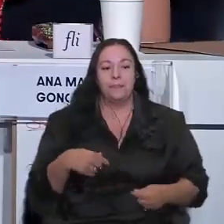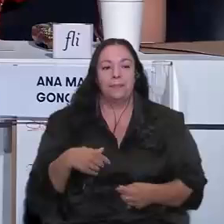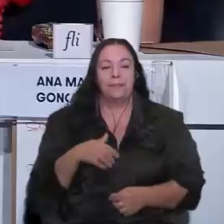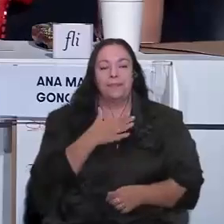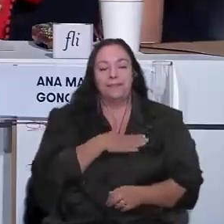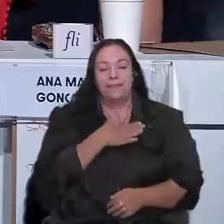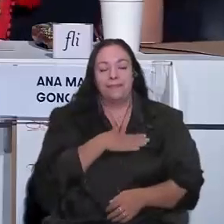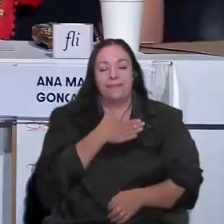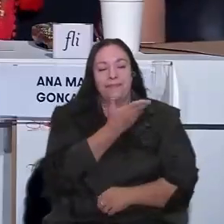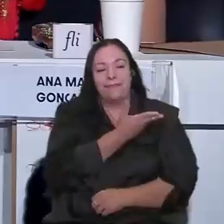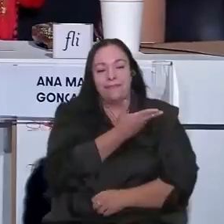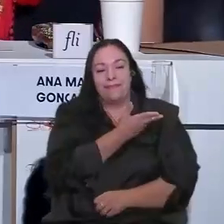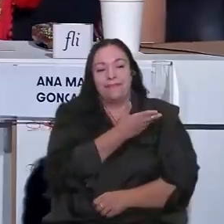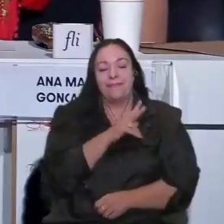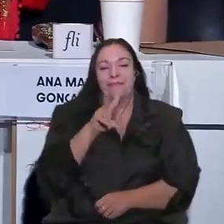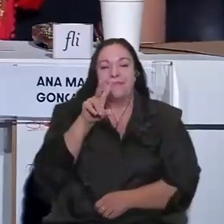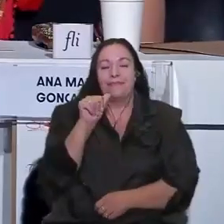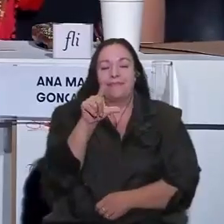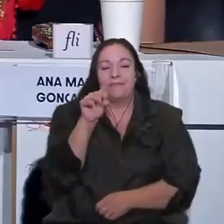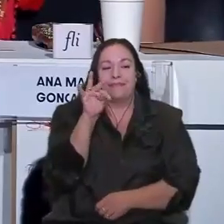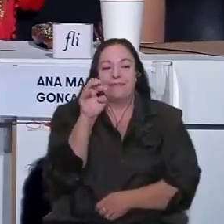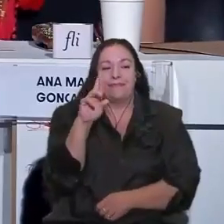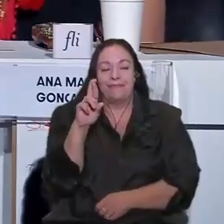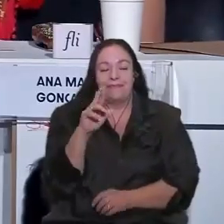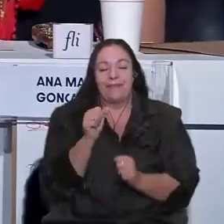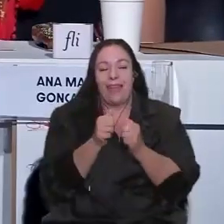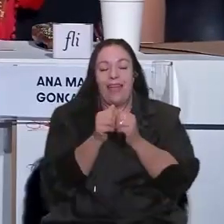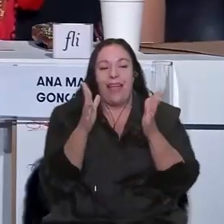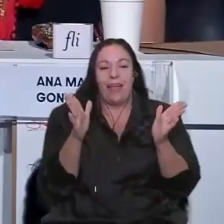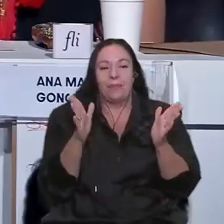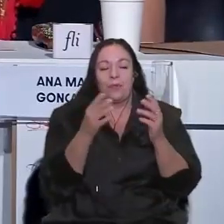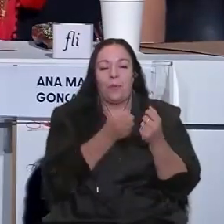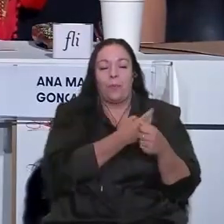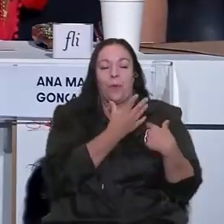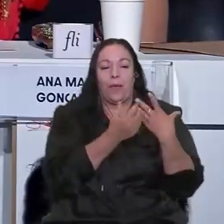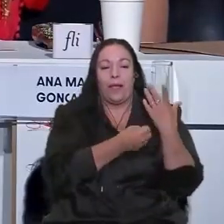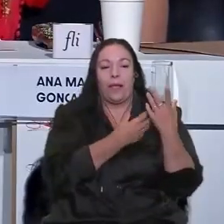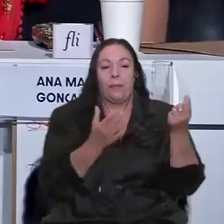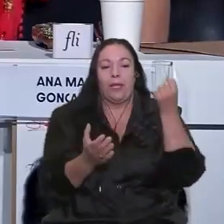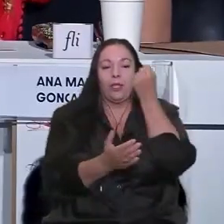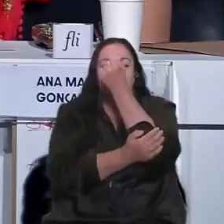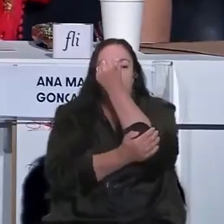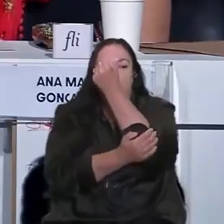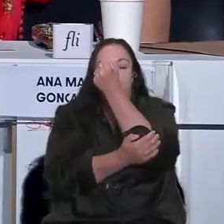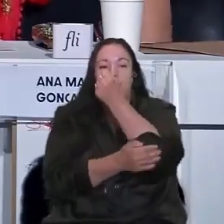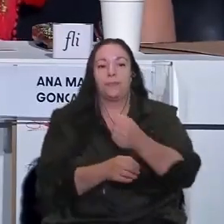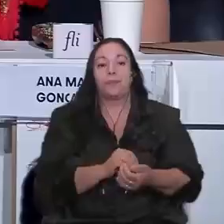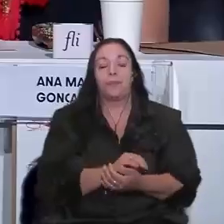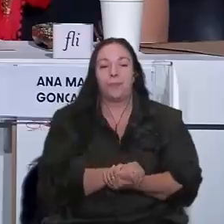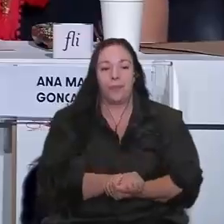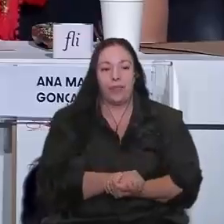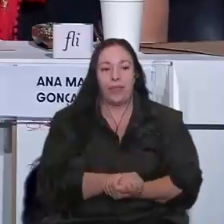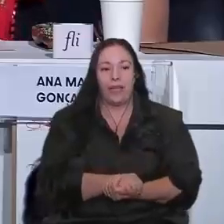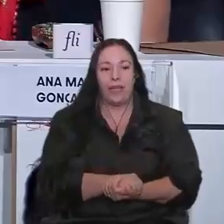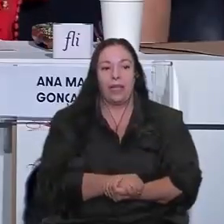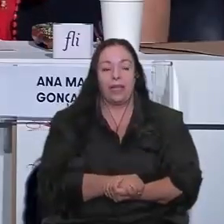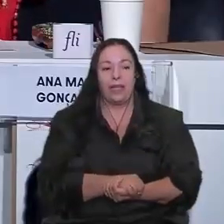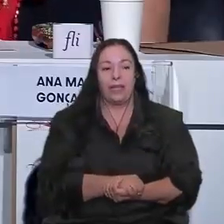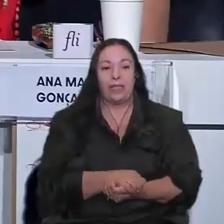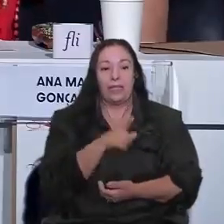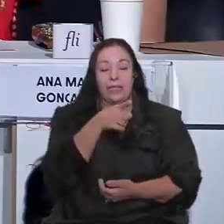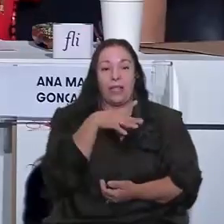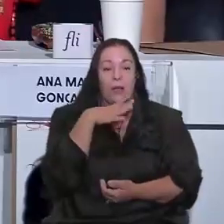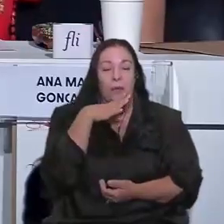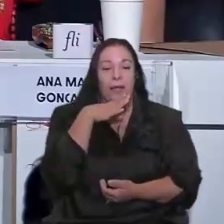Querido amigo Walter, abra essa carta com o poema Exu, do grande poeta mineiro Edmilson de Almeida Pereira. Se não o